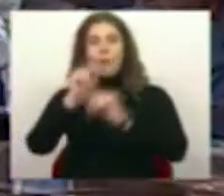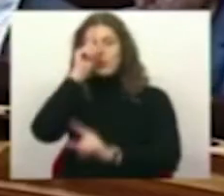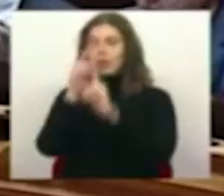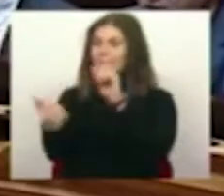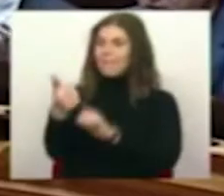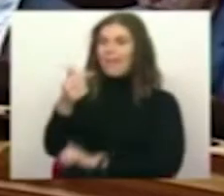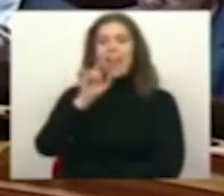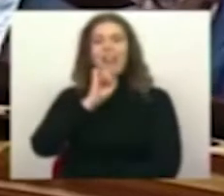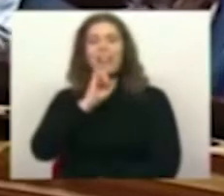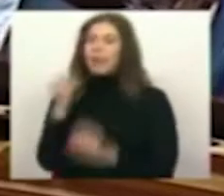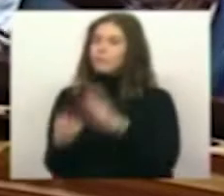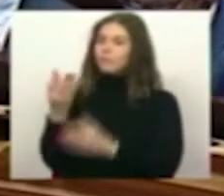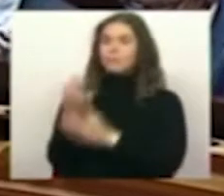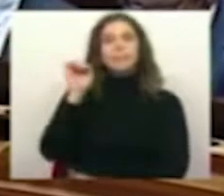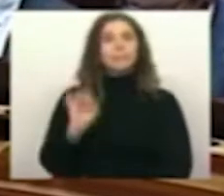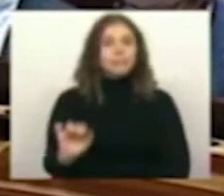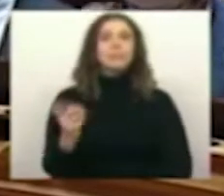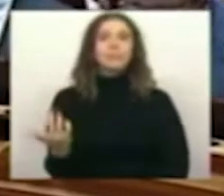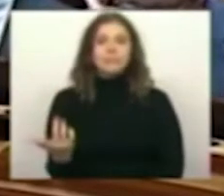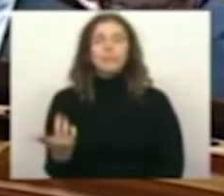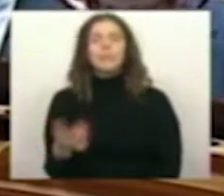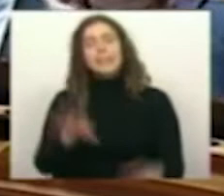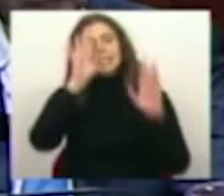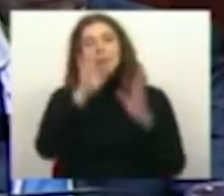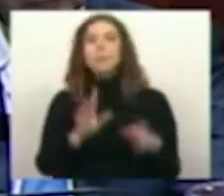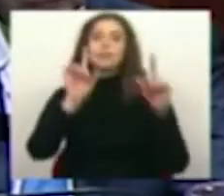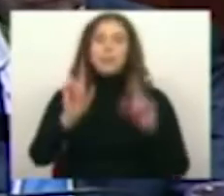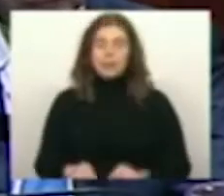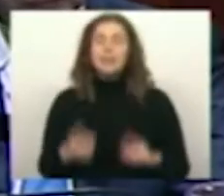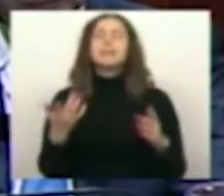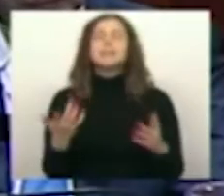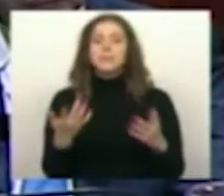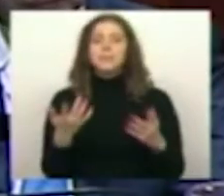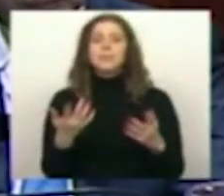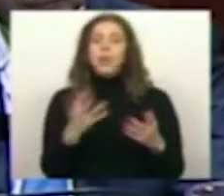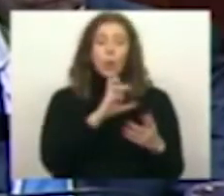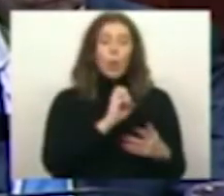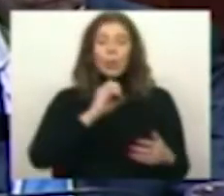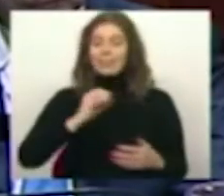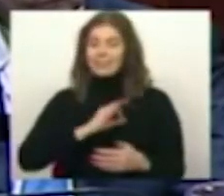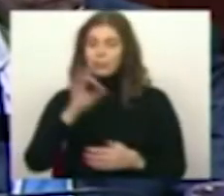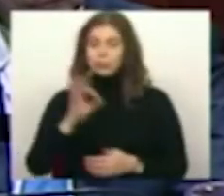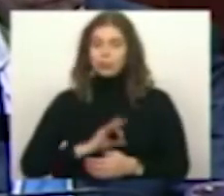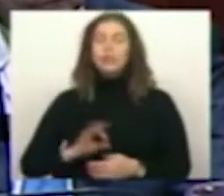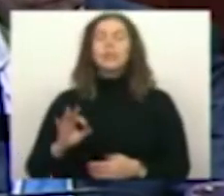melhorar a sua produtividade. E sabemos também que